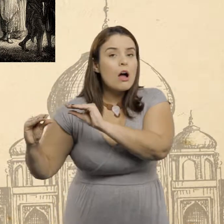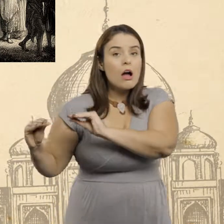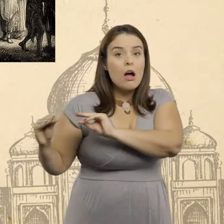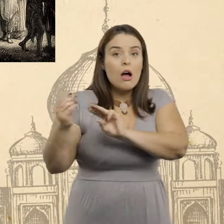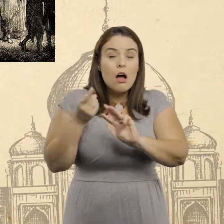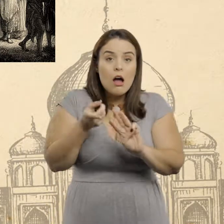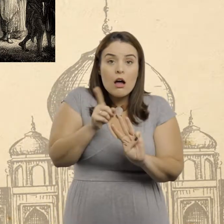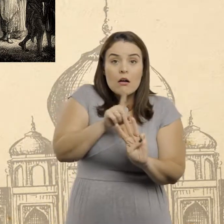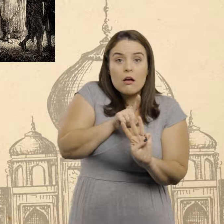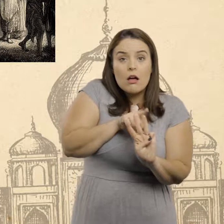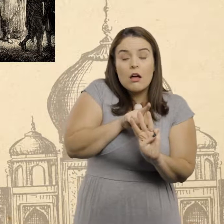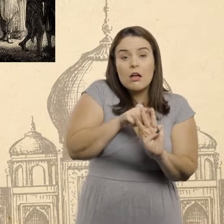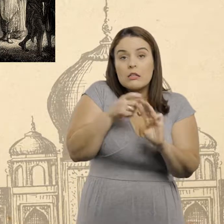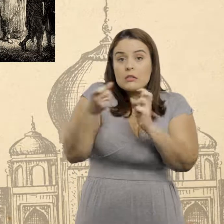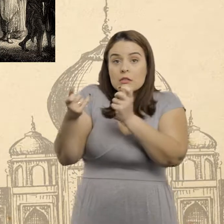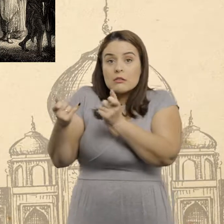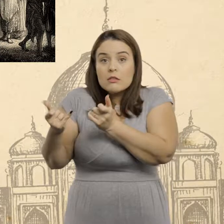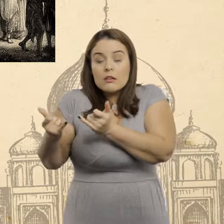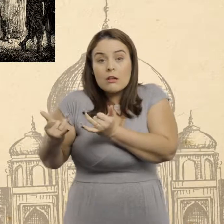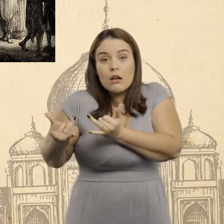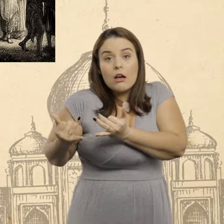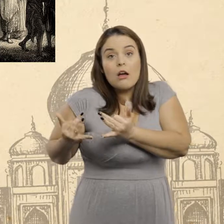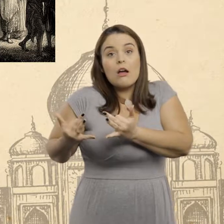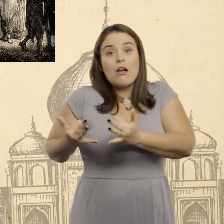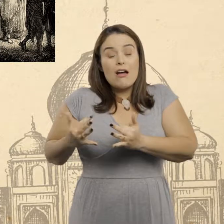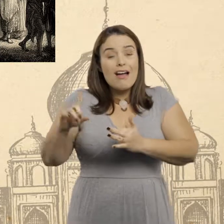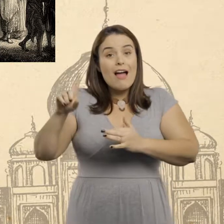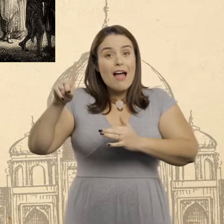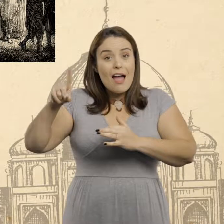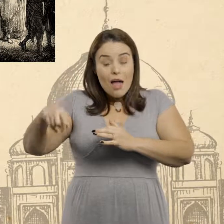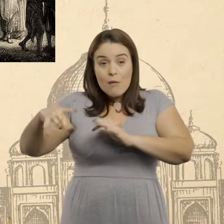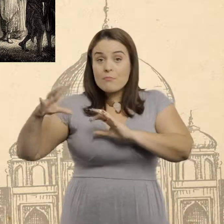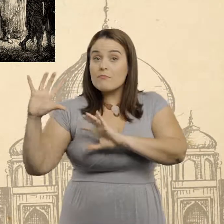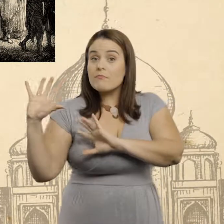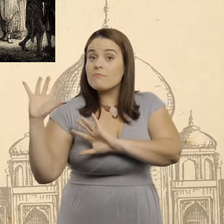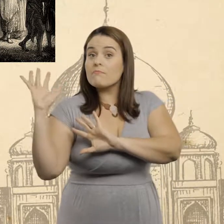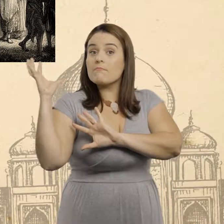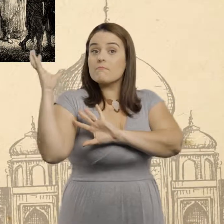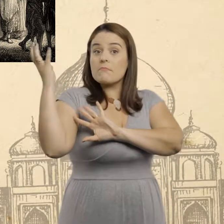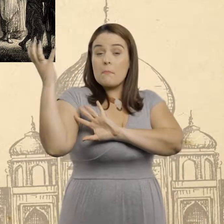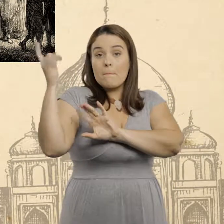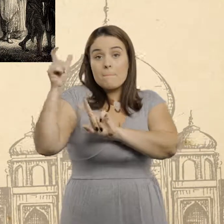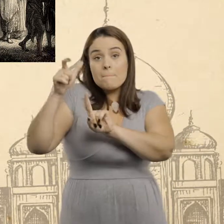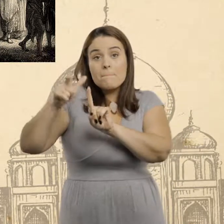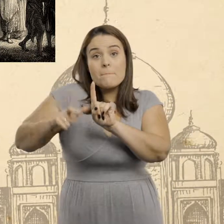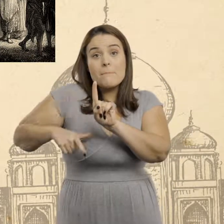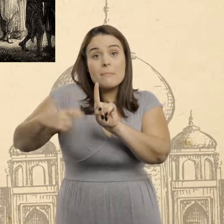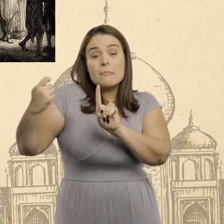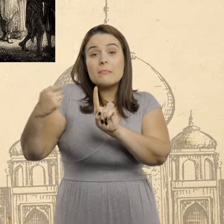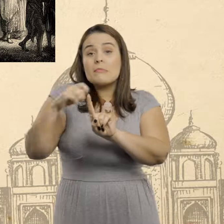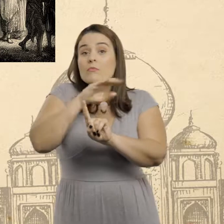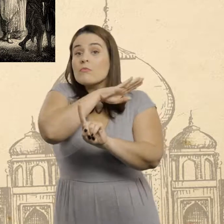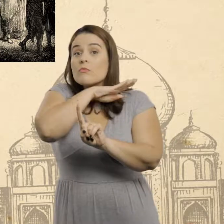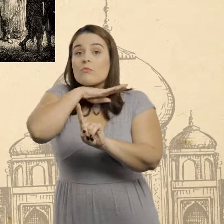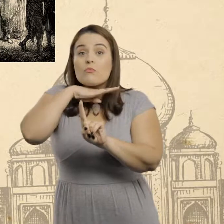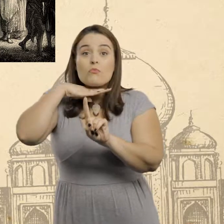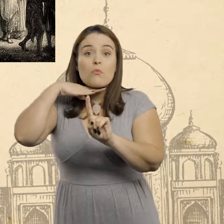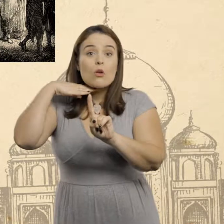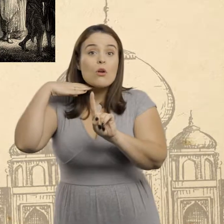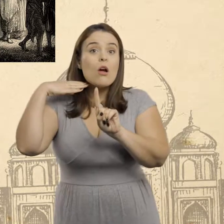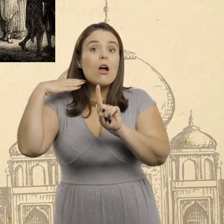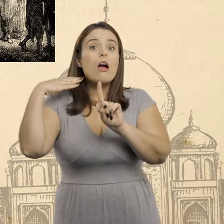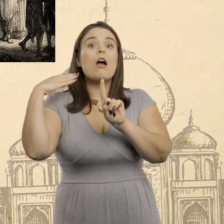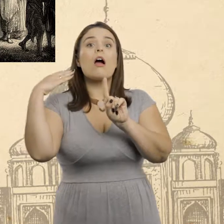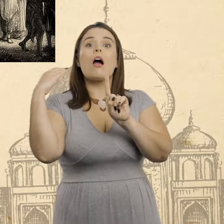Francis Cromarty explicou que aquilo era um ritual onde sacrificavam uma vida humana. Ele disse que a mulher jovem estava